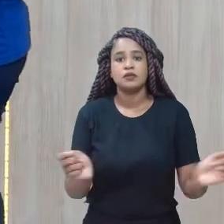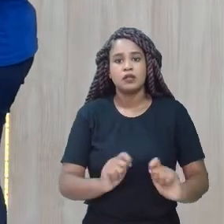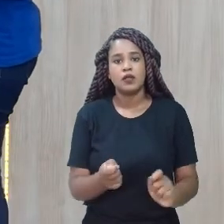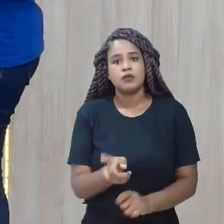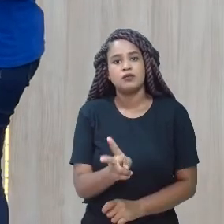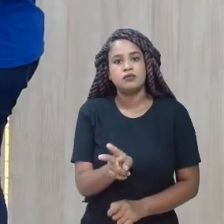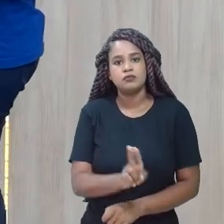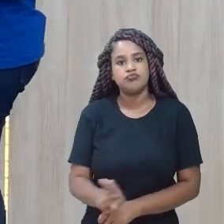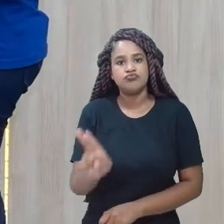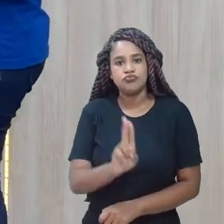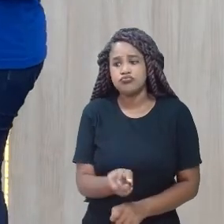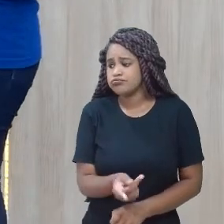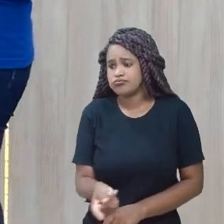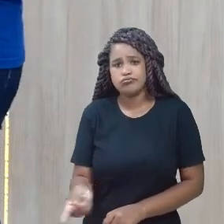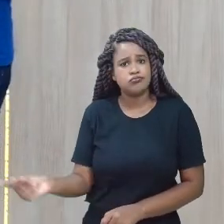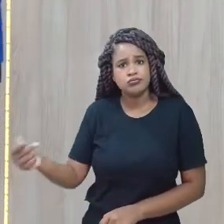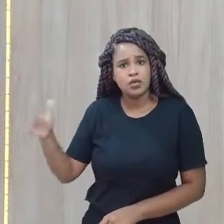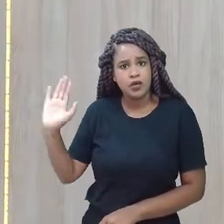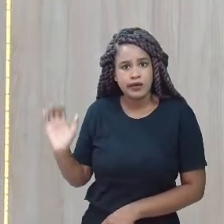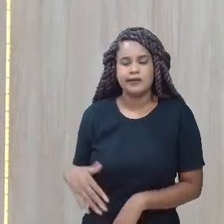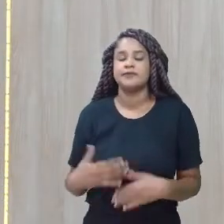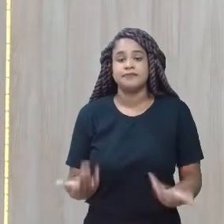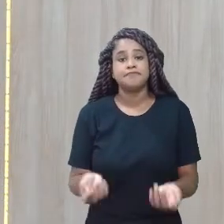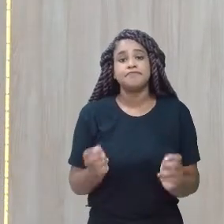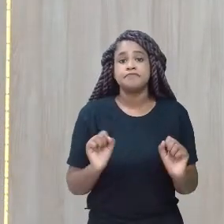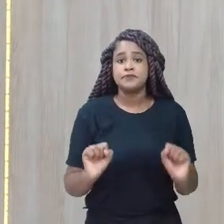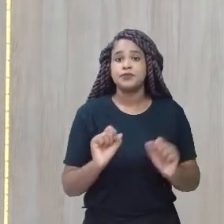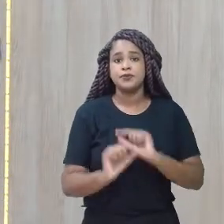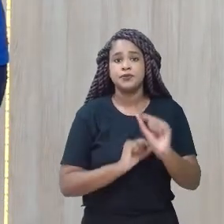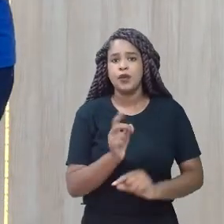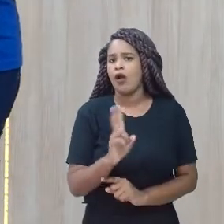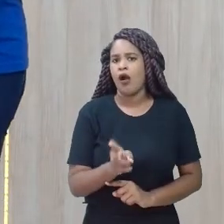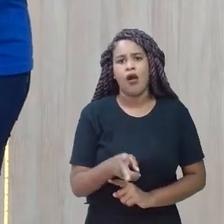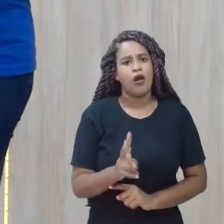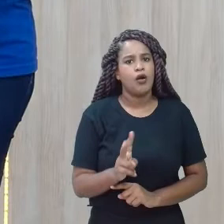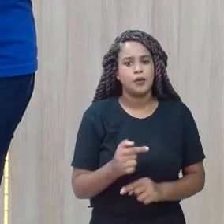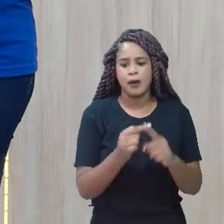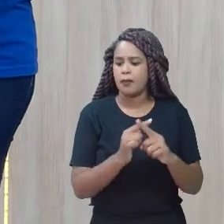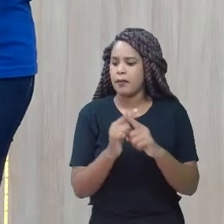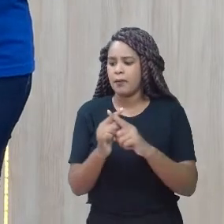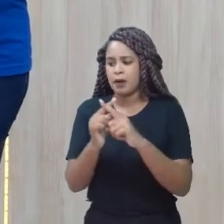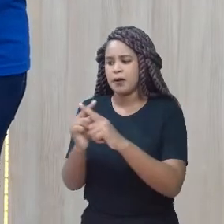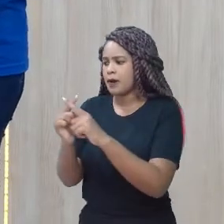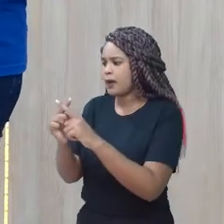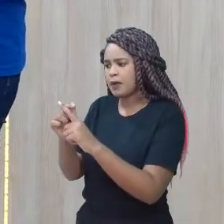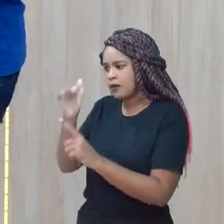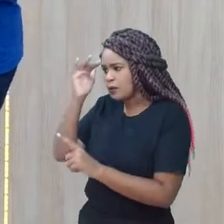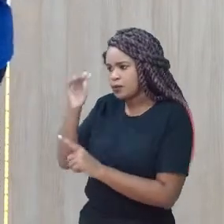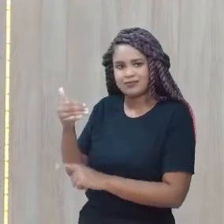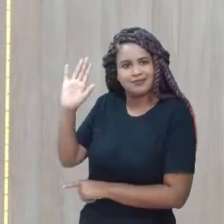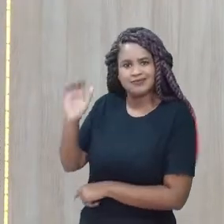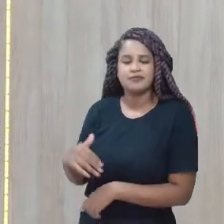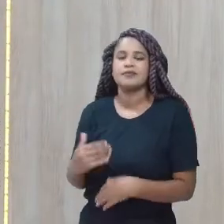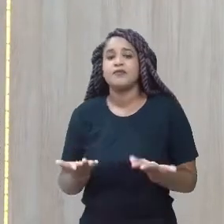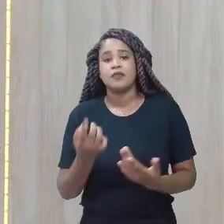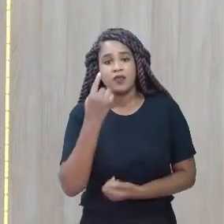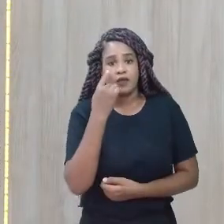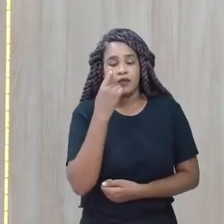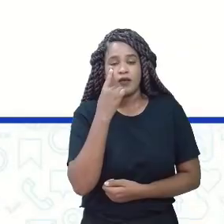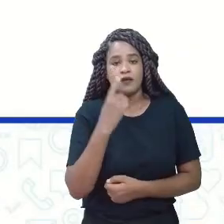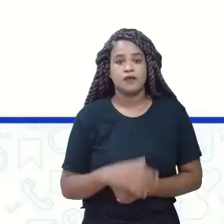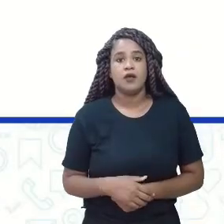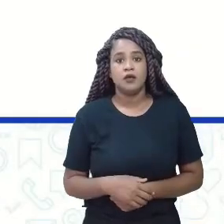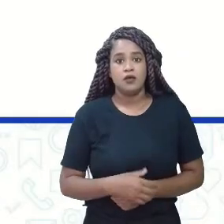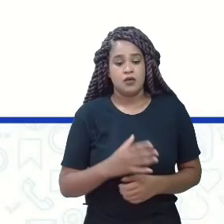multiplicando até, né? Então, a gente podia continuar fazendo essa multiplicação. E aí, o conjunto dos múltiplos tem a característica de